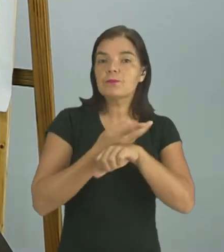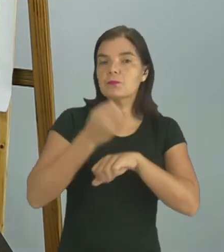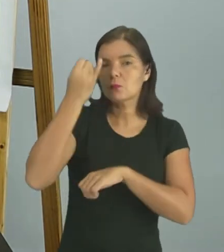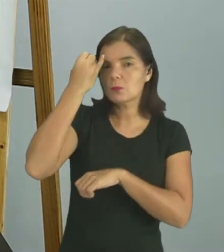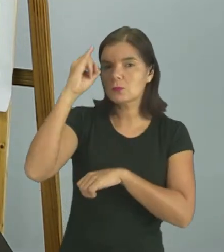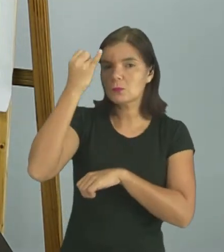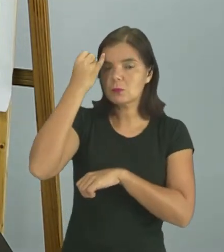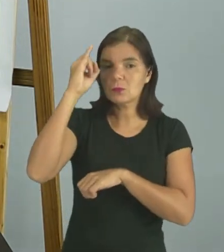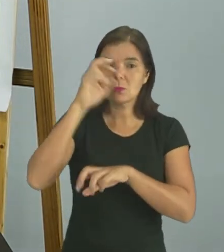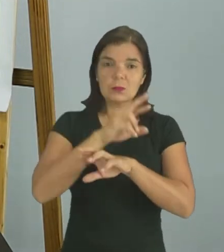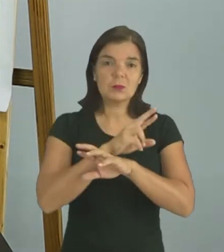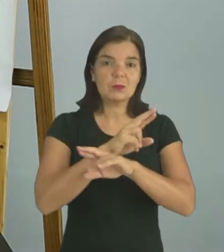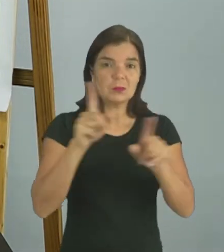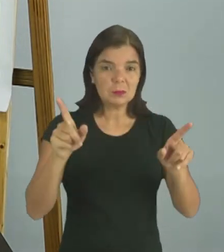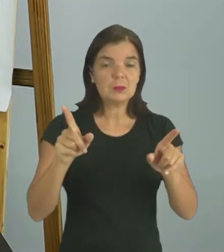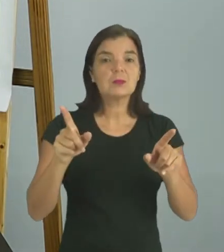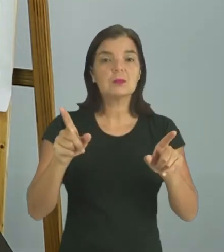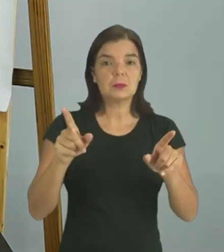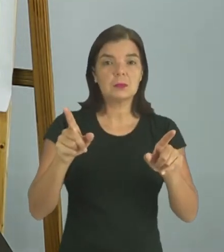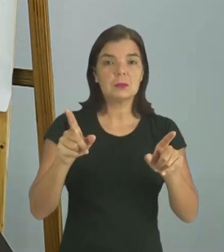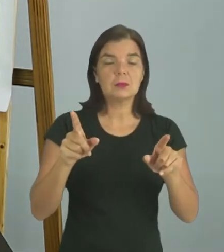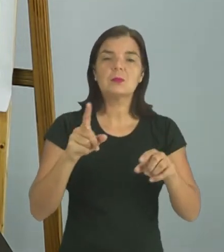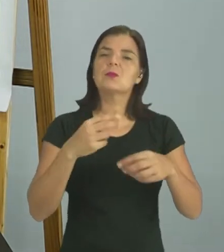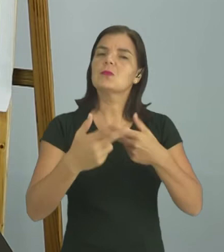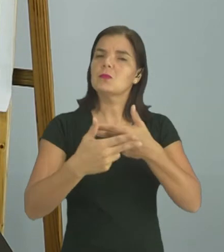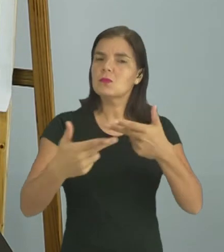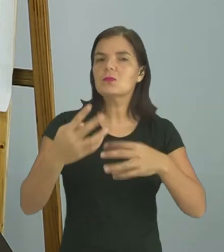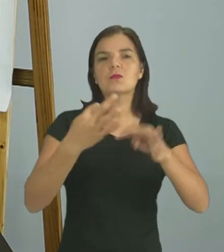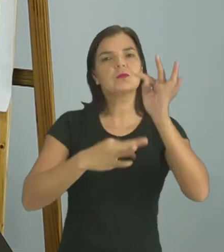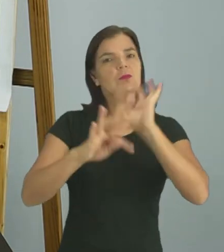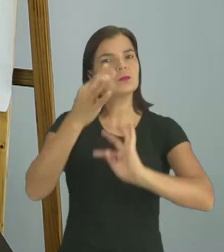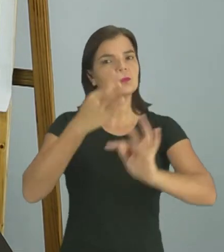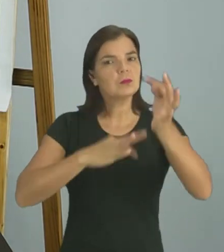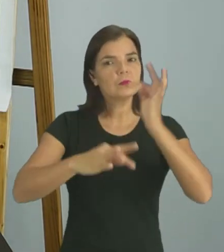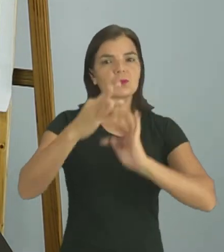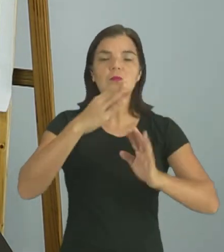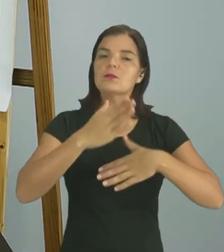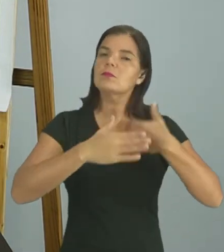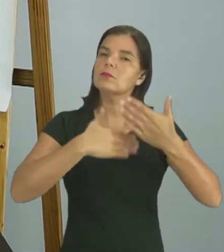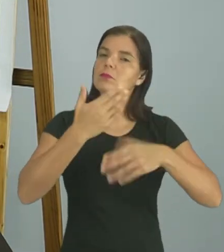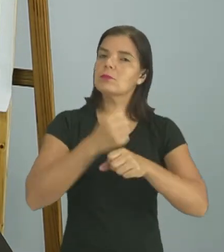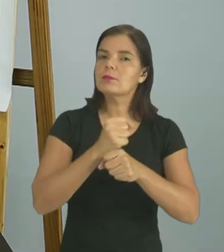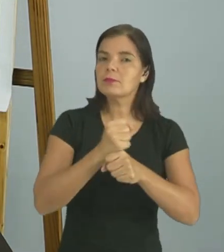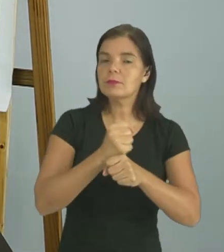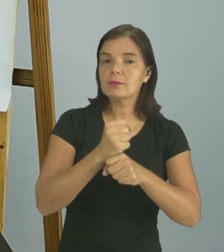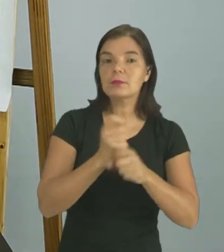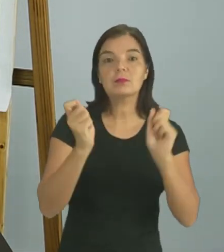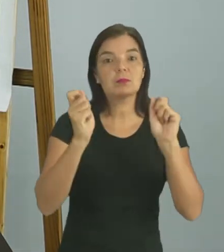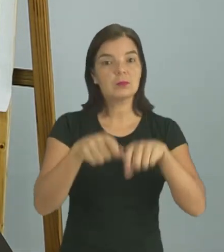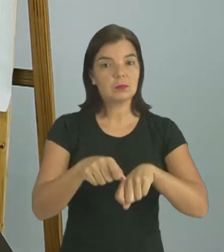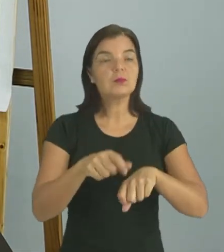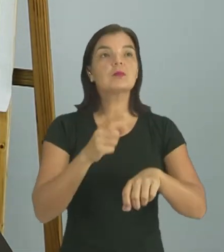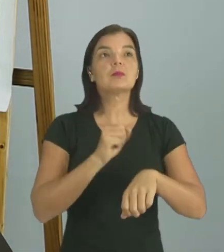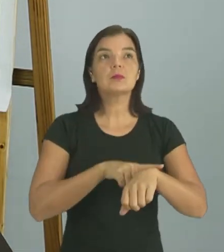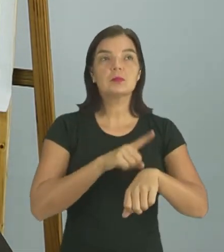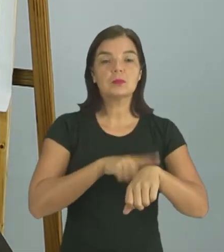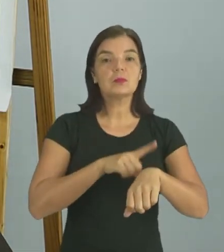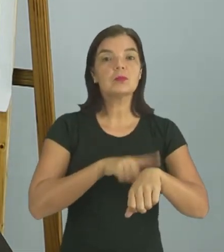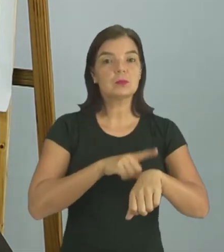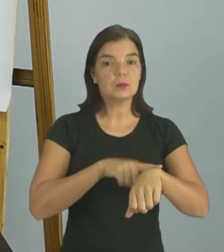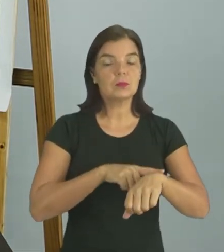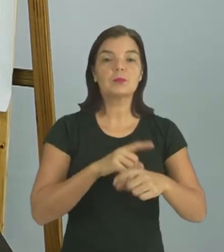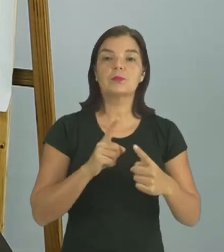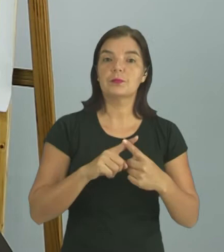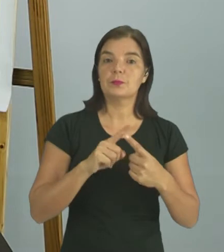inventar diferentes ferramentas, tecnologias ao longo dos anos para poder medir o tempo